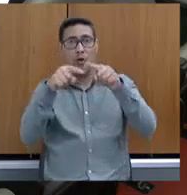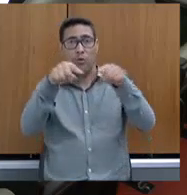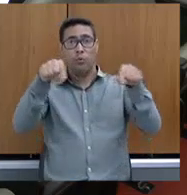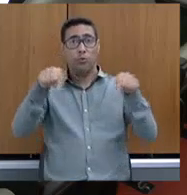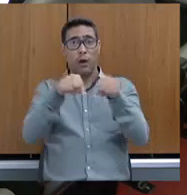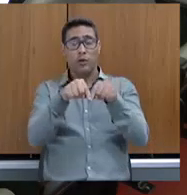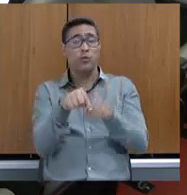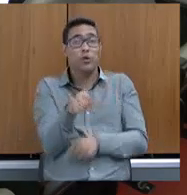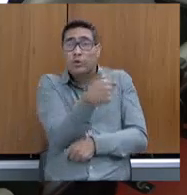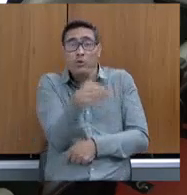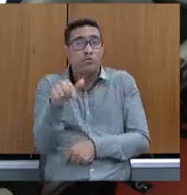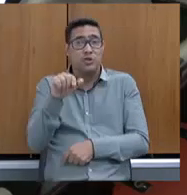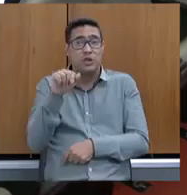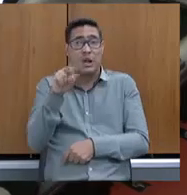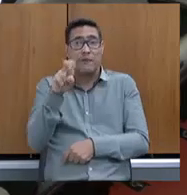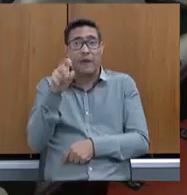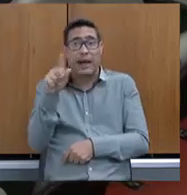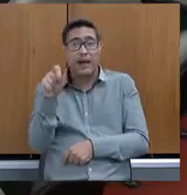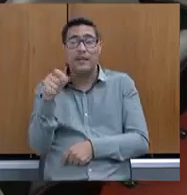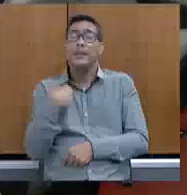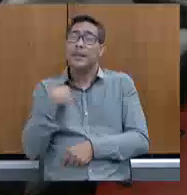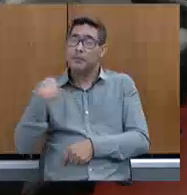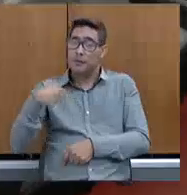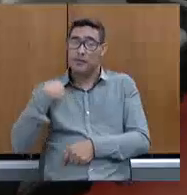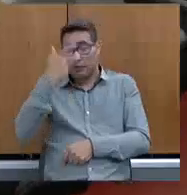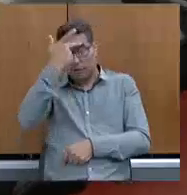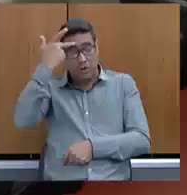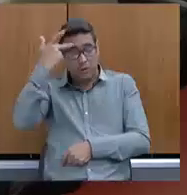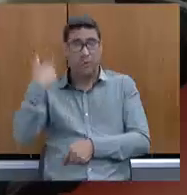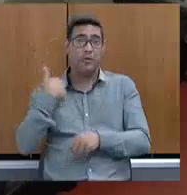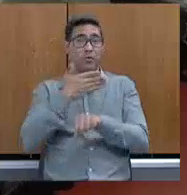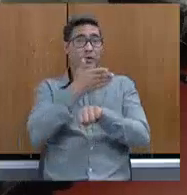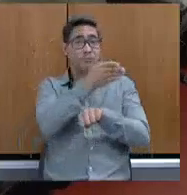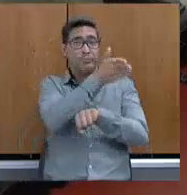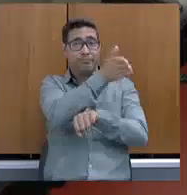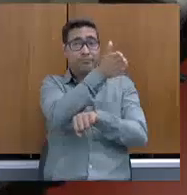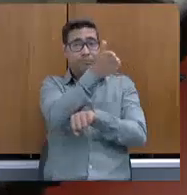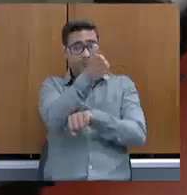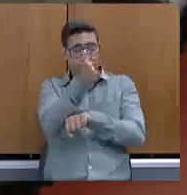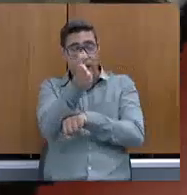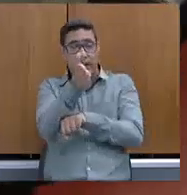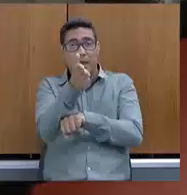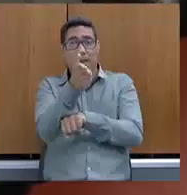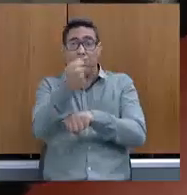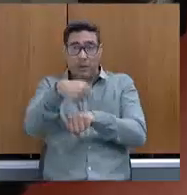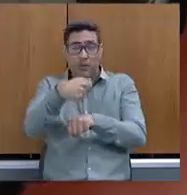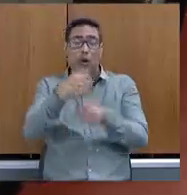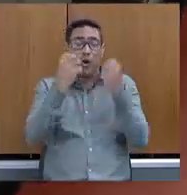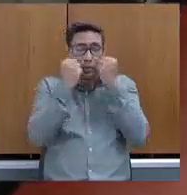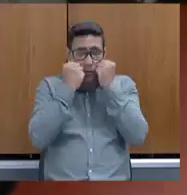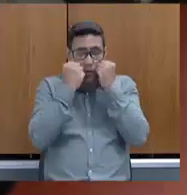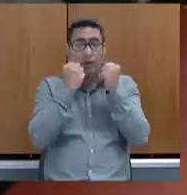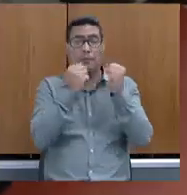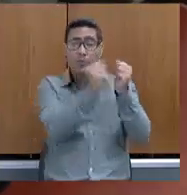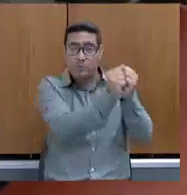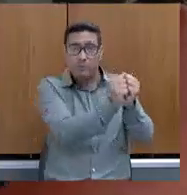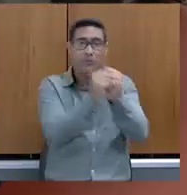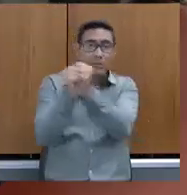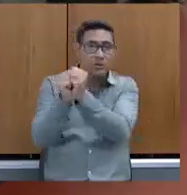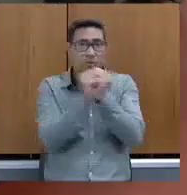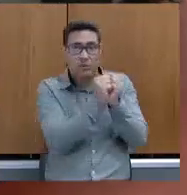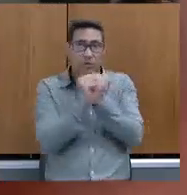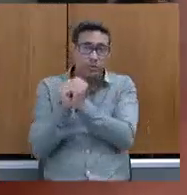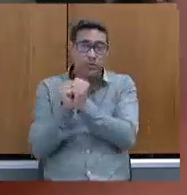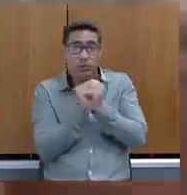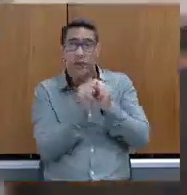teve que ser distribuída em vários outros lugares e é um hotel de 400 lugares né então isso realmente nos dá muita alegria e sobretudo